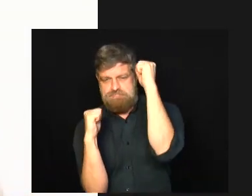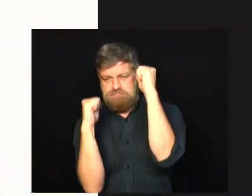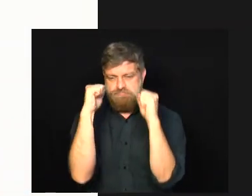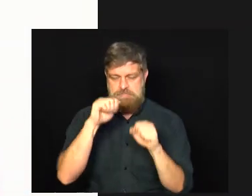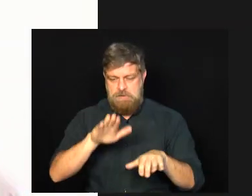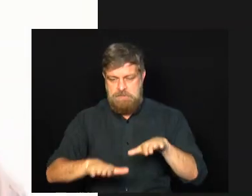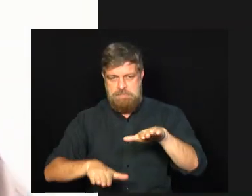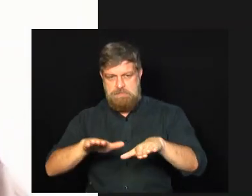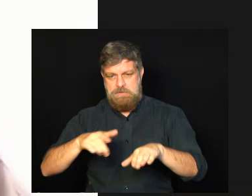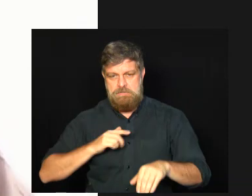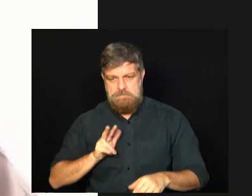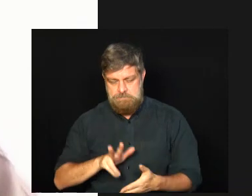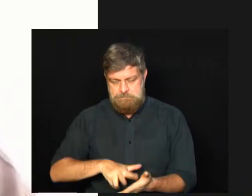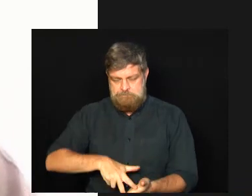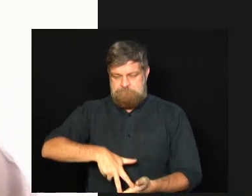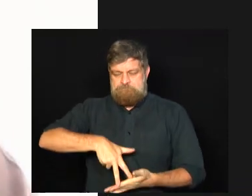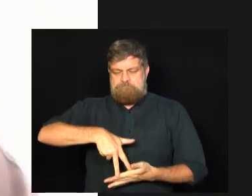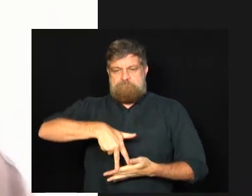alongar,